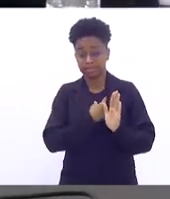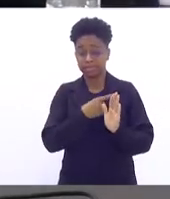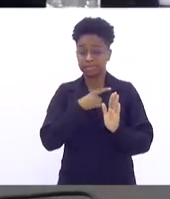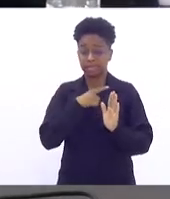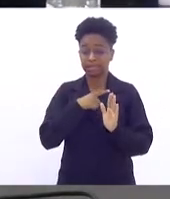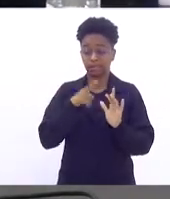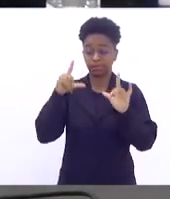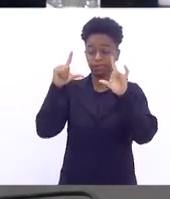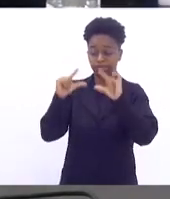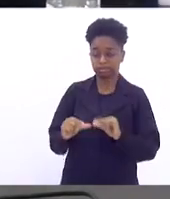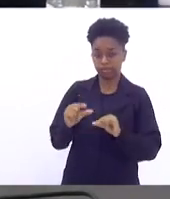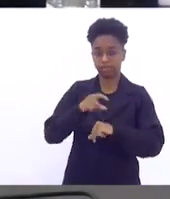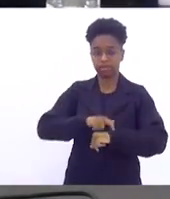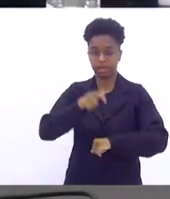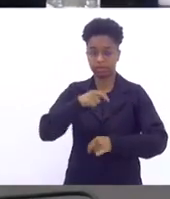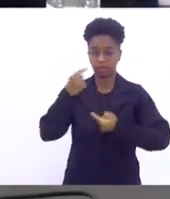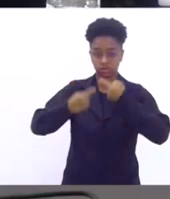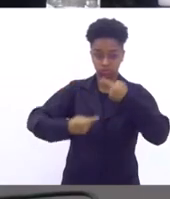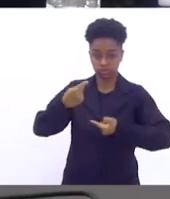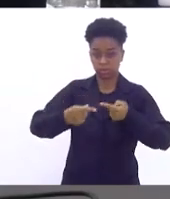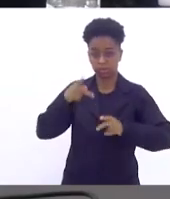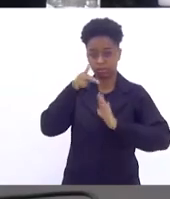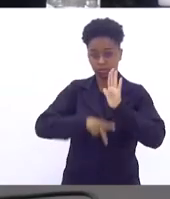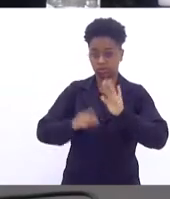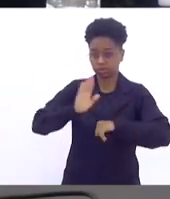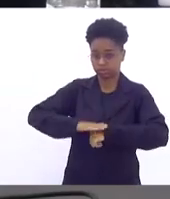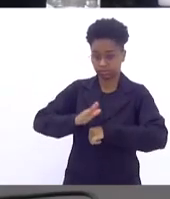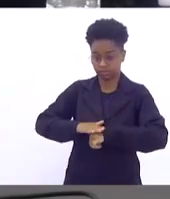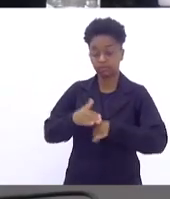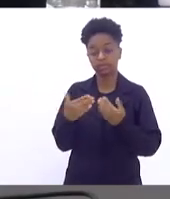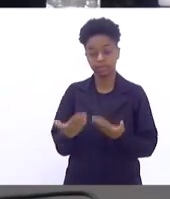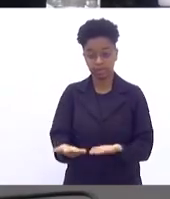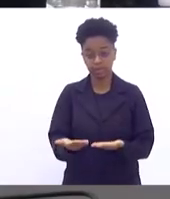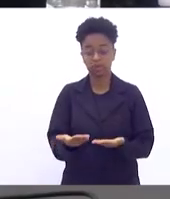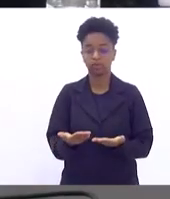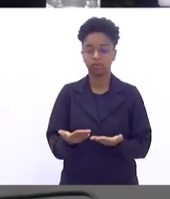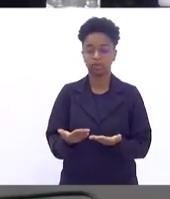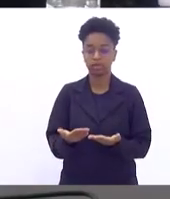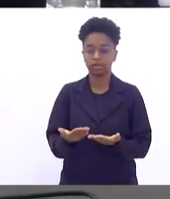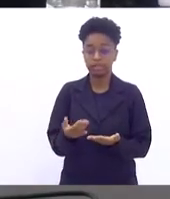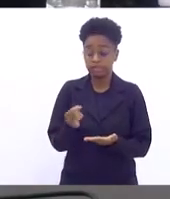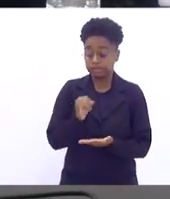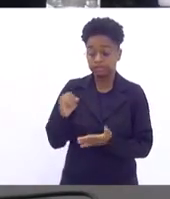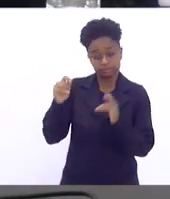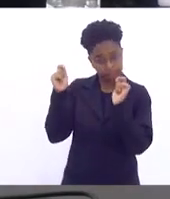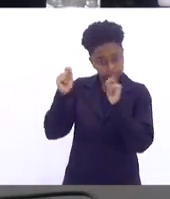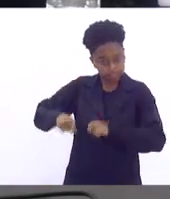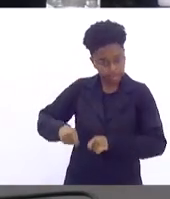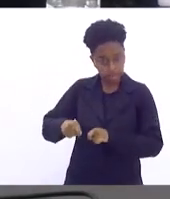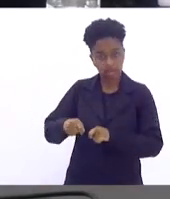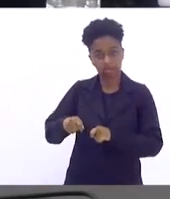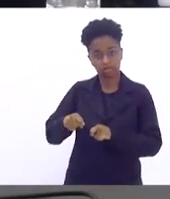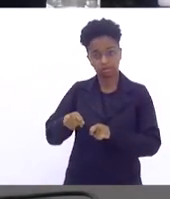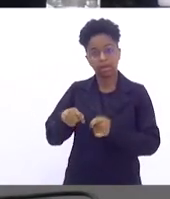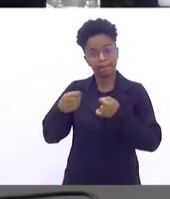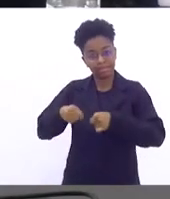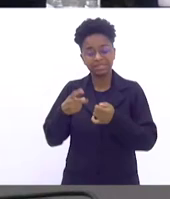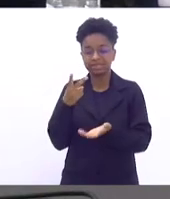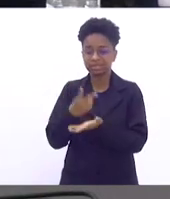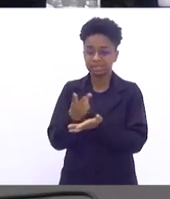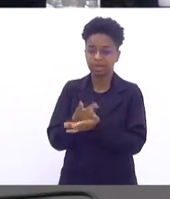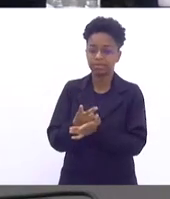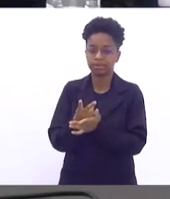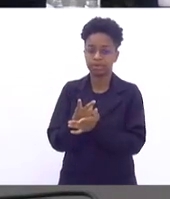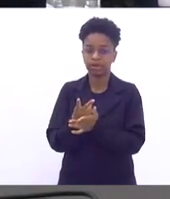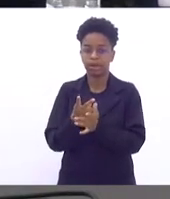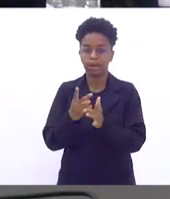tempo para discutir projetos nossos Então sempre que possamos sempre que pudermos desafogar